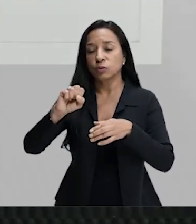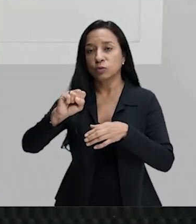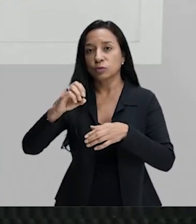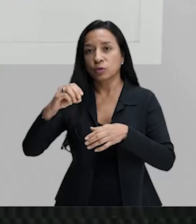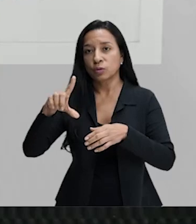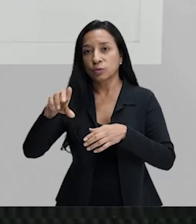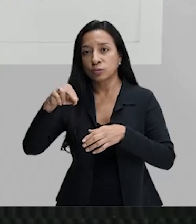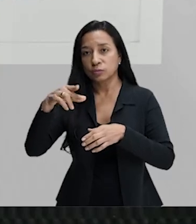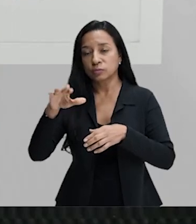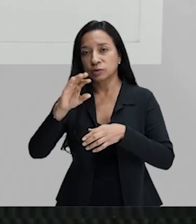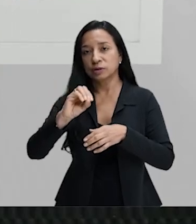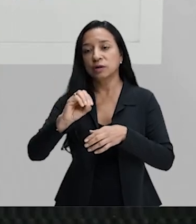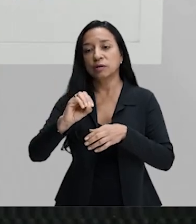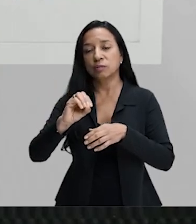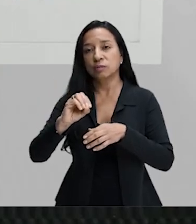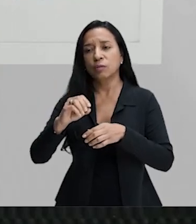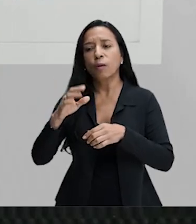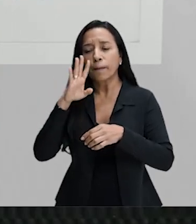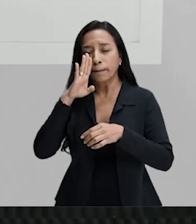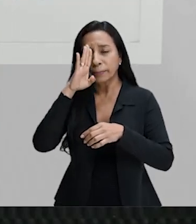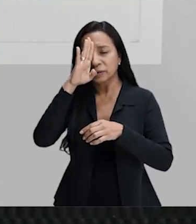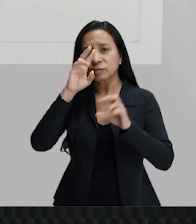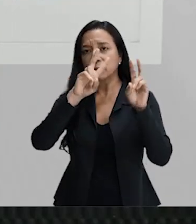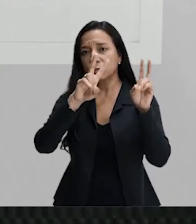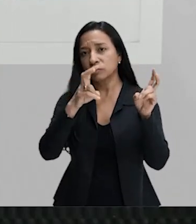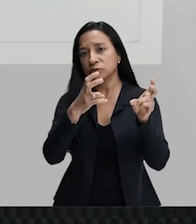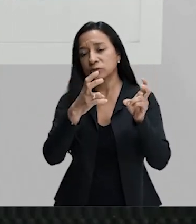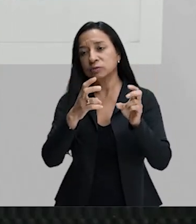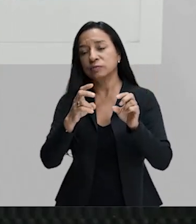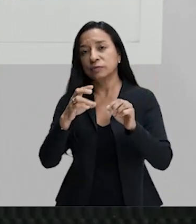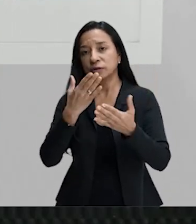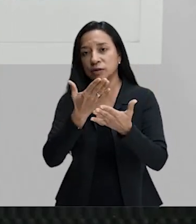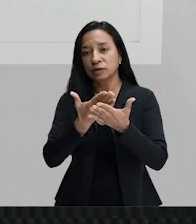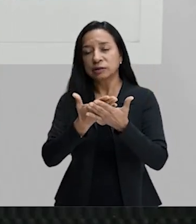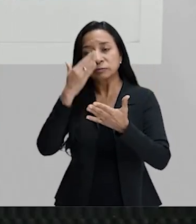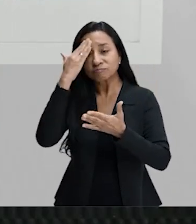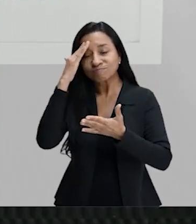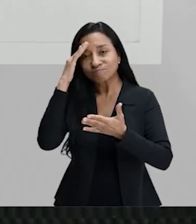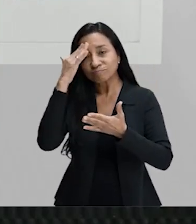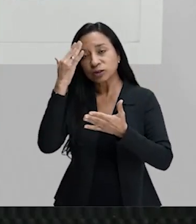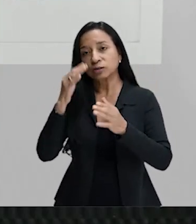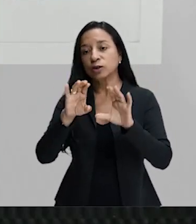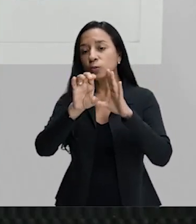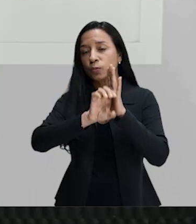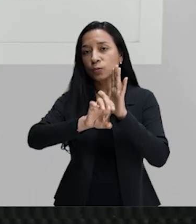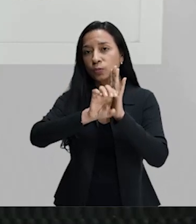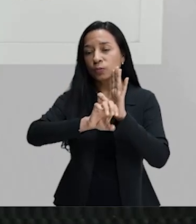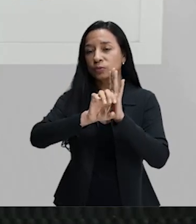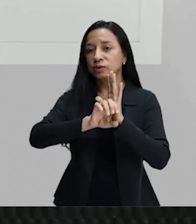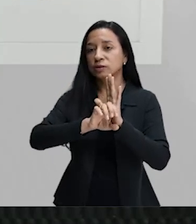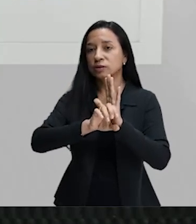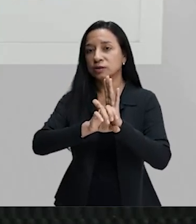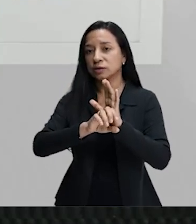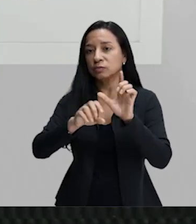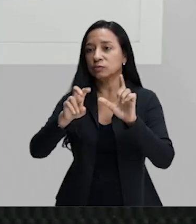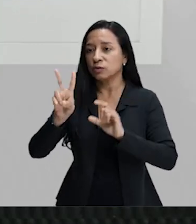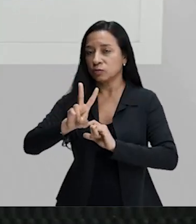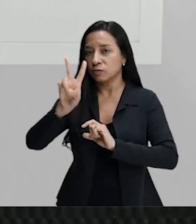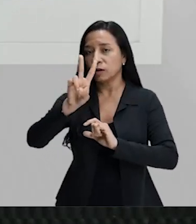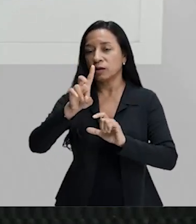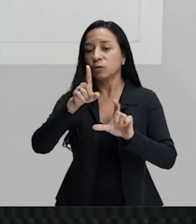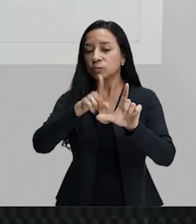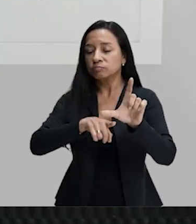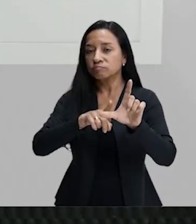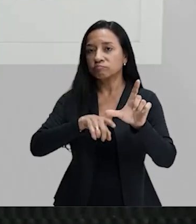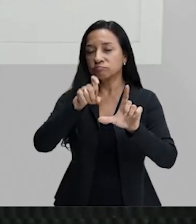mesmo é entender o conceito de raízes, também chamados de zeros de uma equação polinomial, certo? Então acompanhe comigo